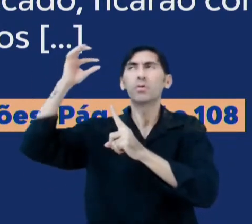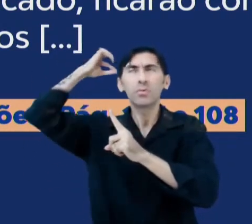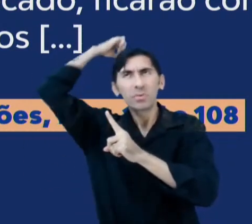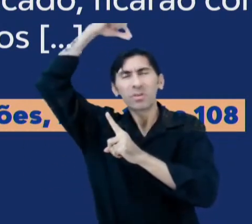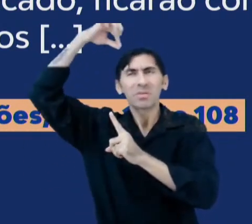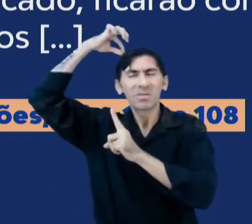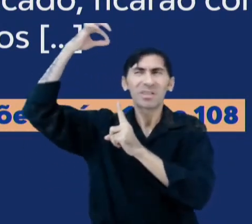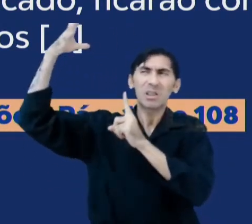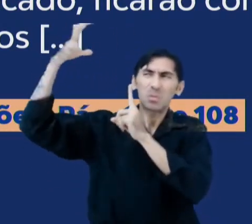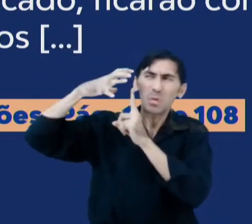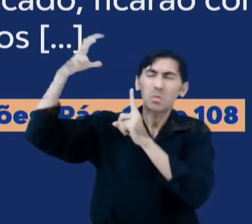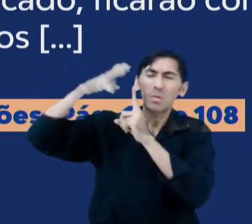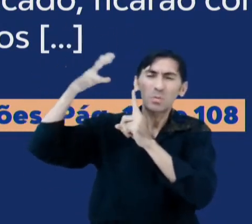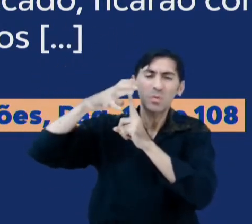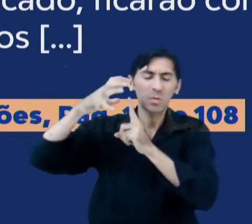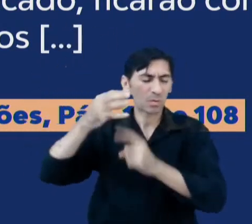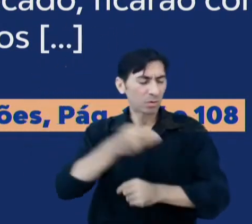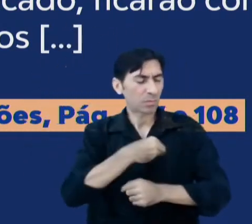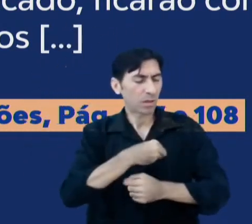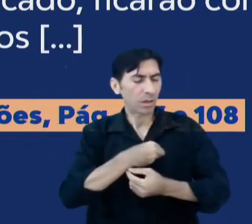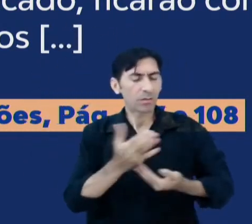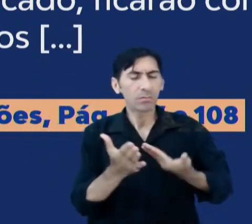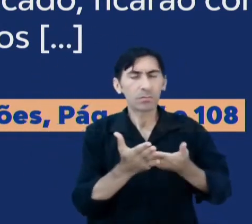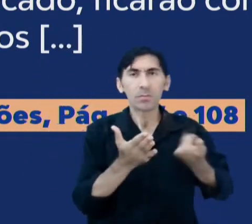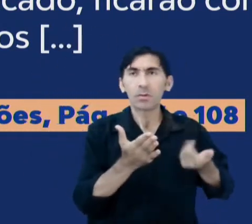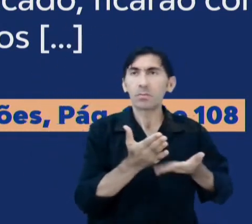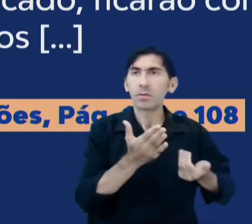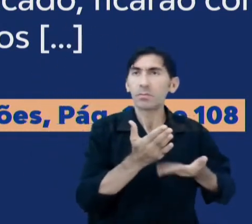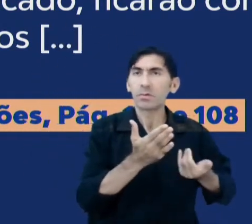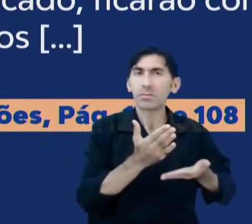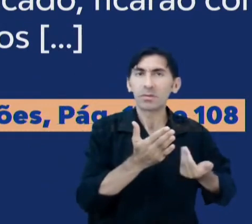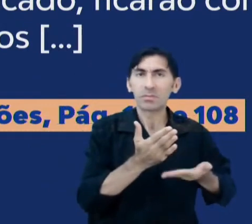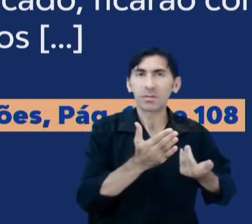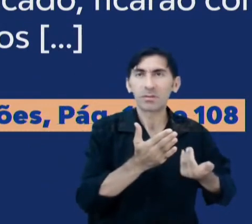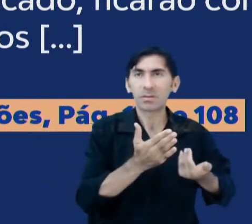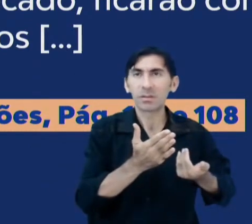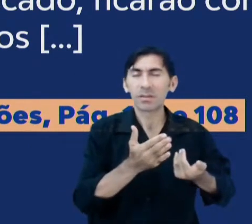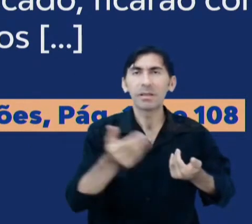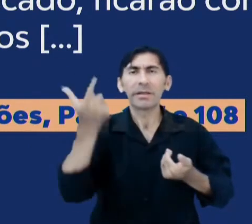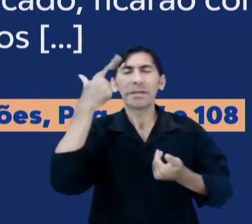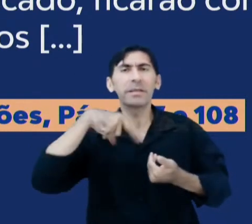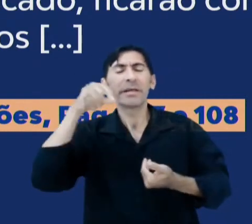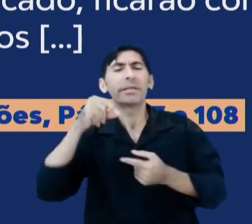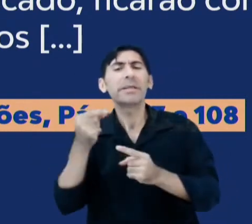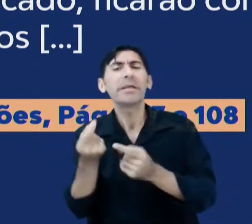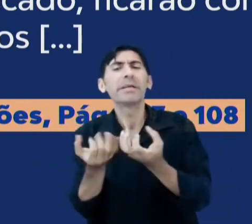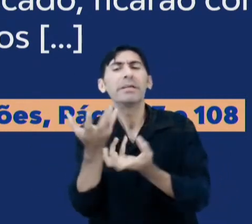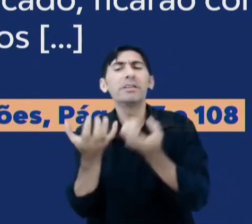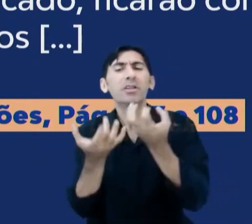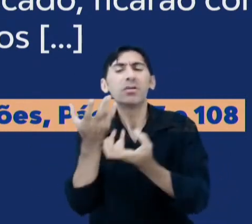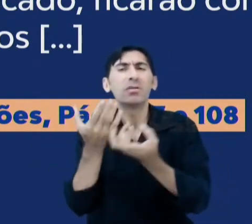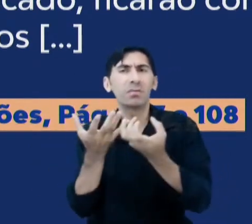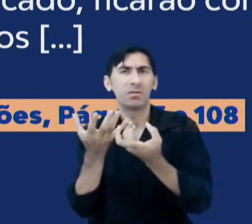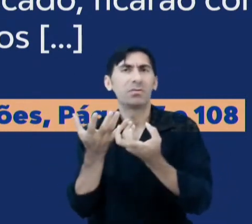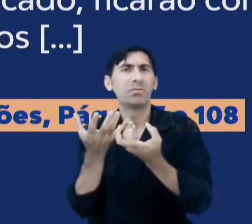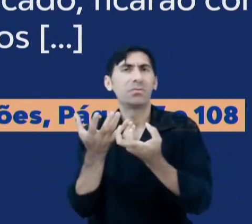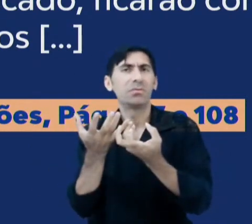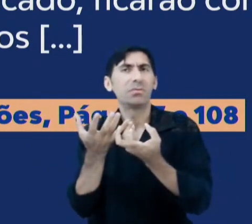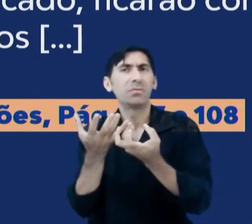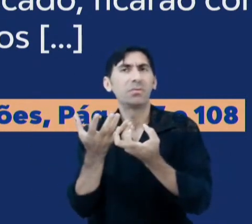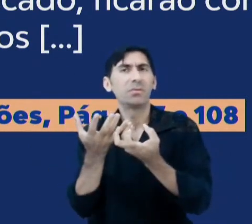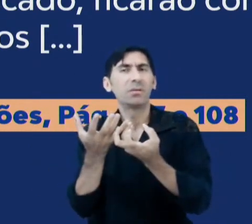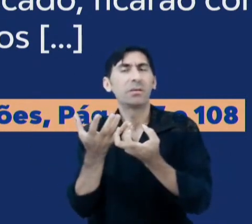esse Deus que é um fogo consumidor? É o Espírito Santo. Observem. Para